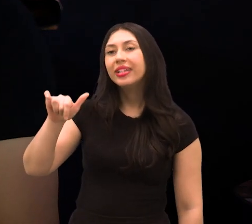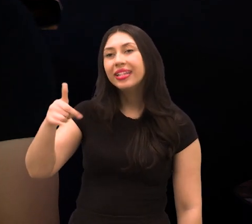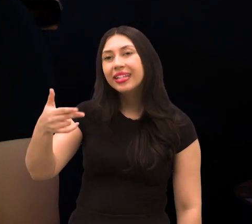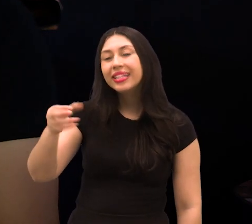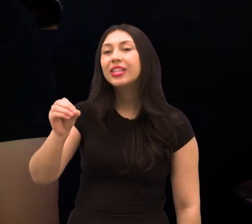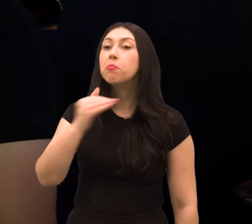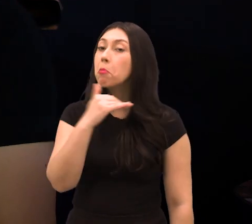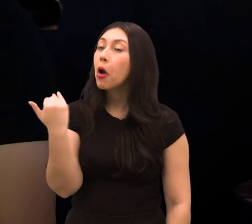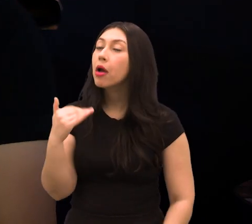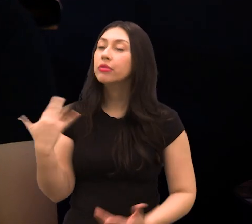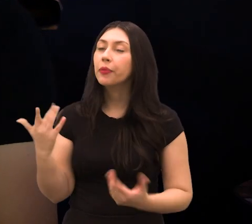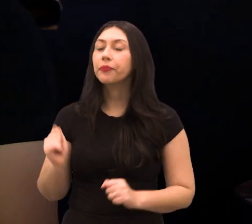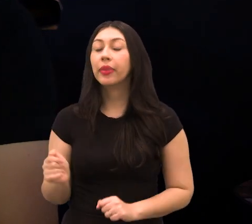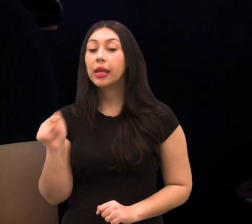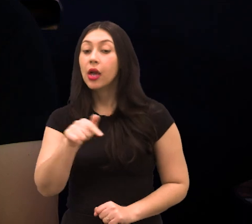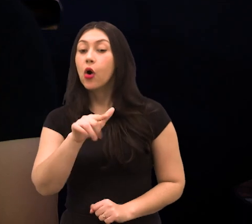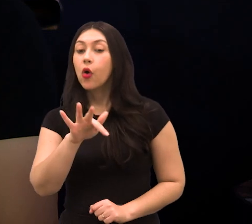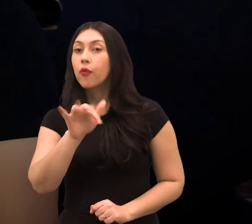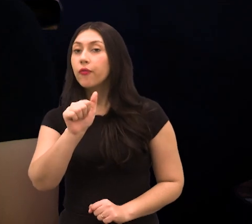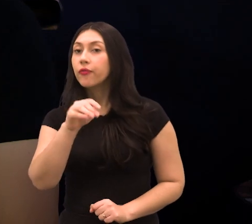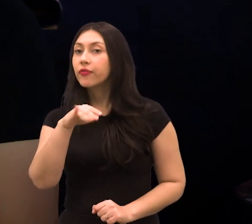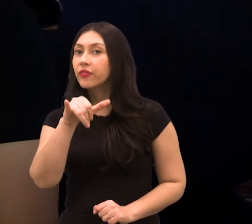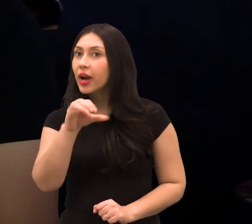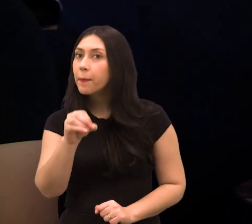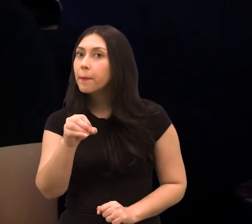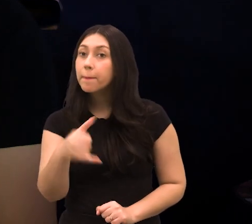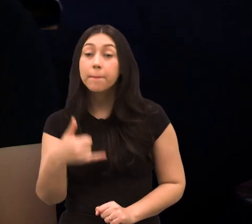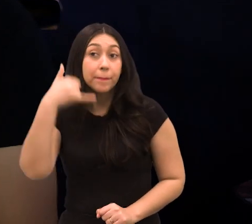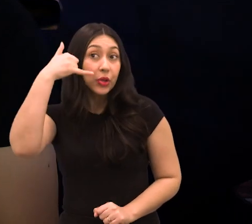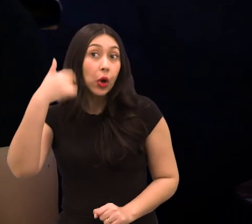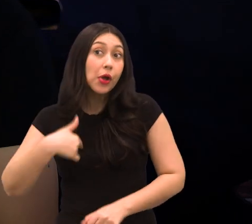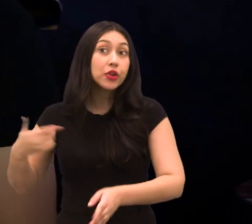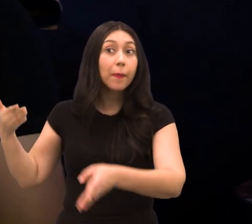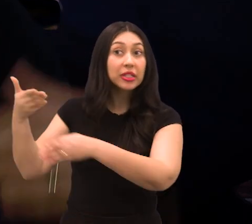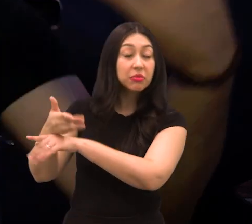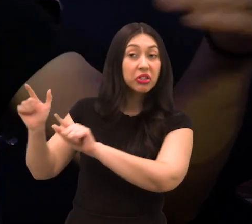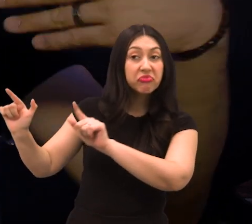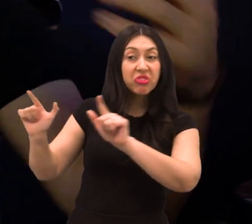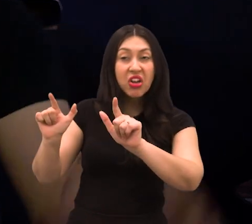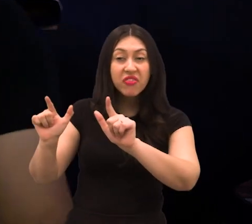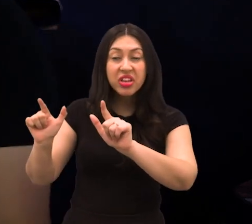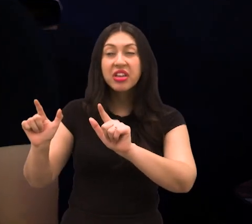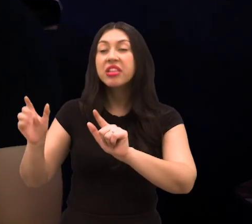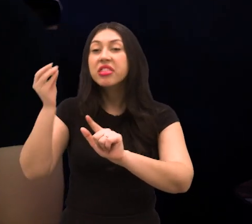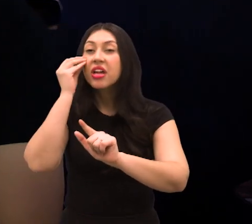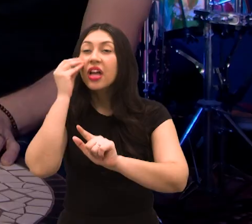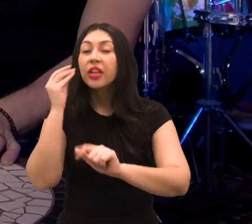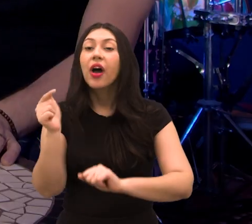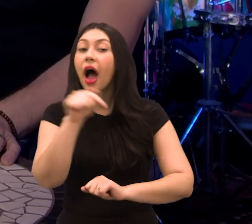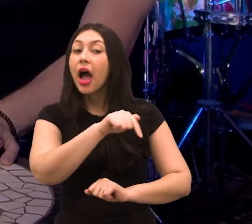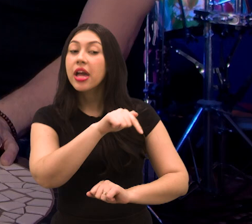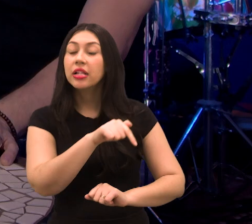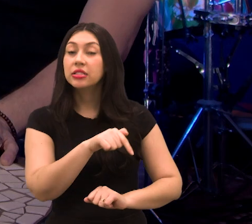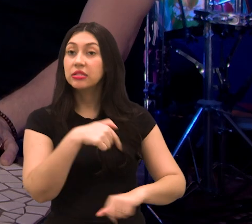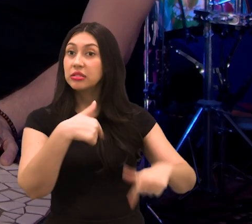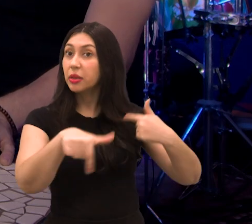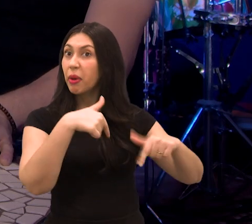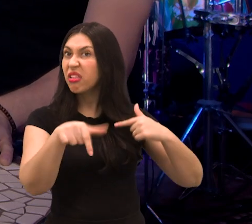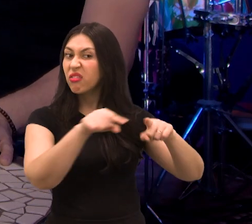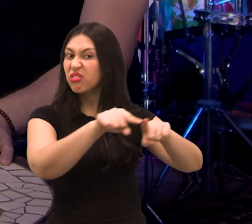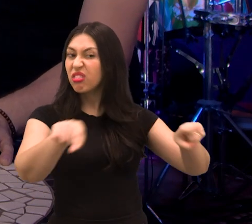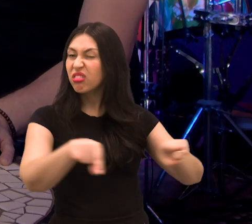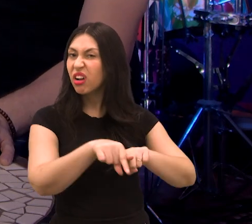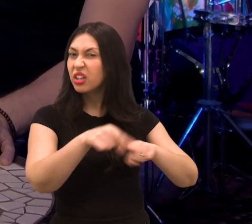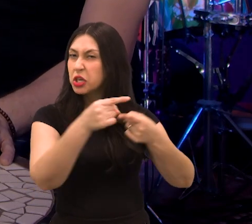me ligou, ele tinha feito o programa Fama, né? E eu queria participar, ele já tinha participado, ele falou, pô, Pelé, faz o seguinte, ele estava na Som Livre